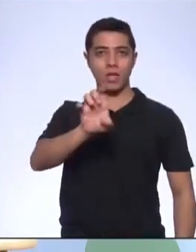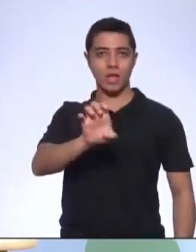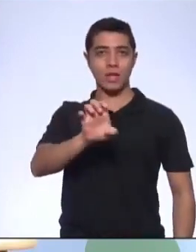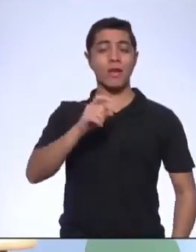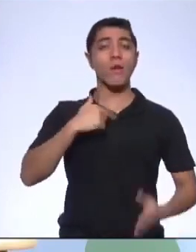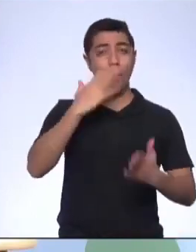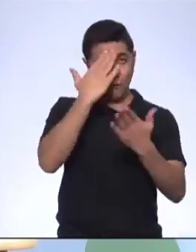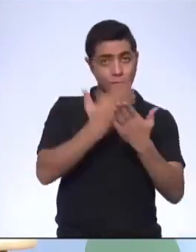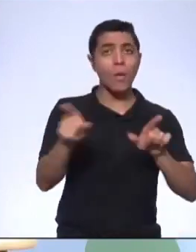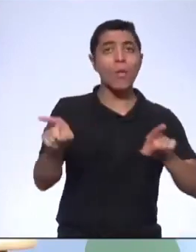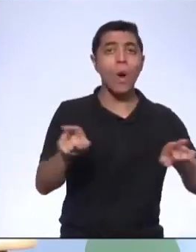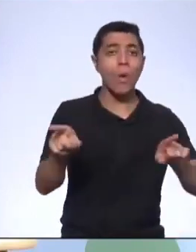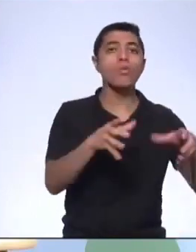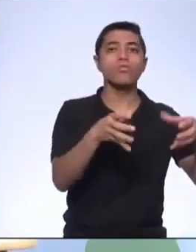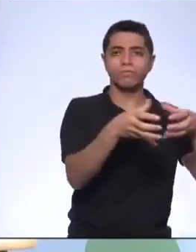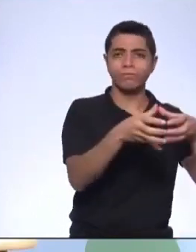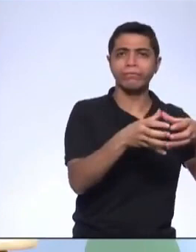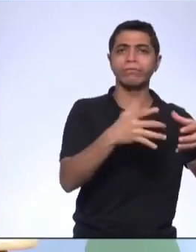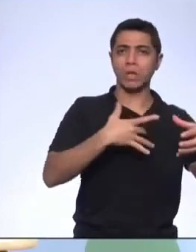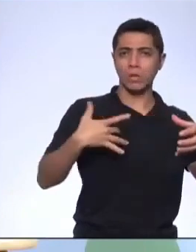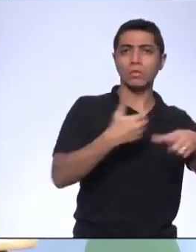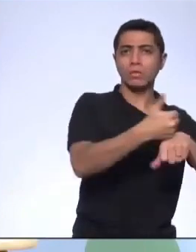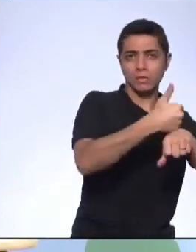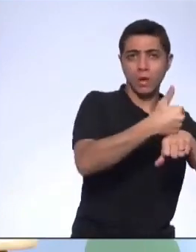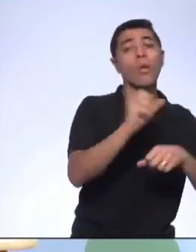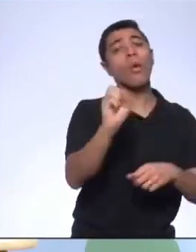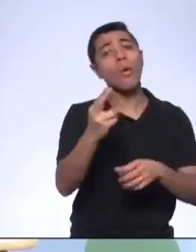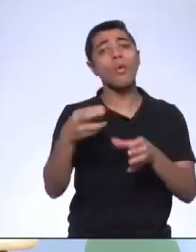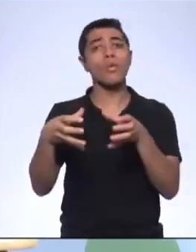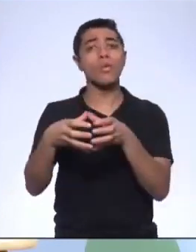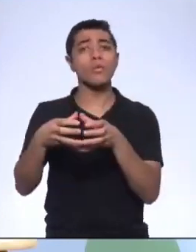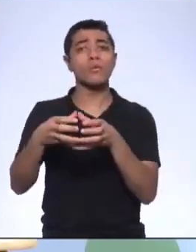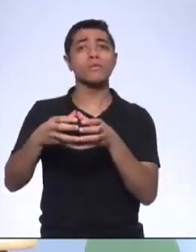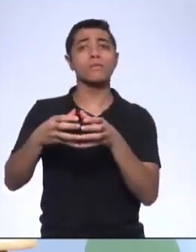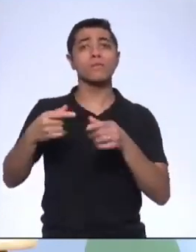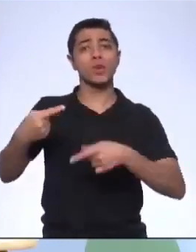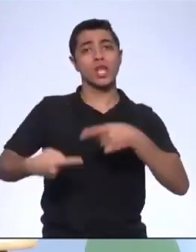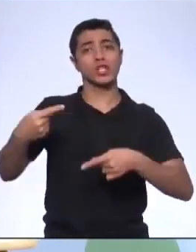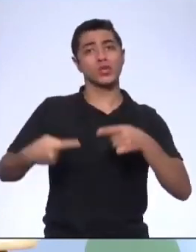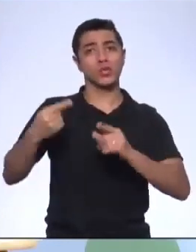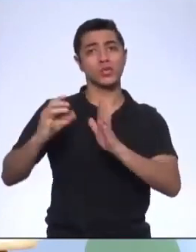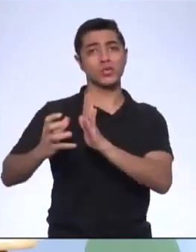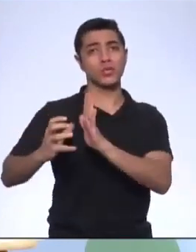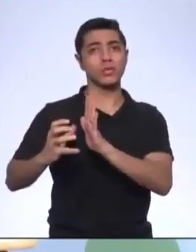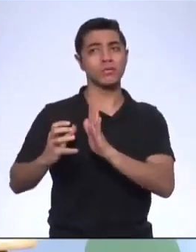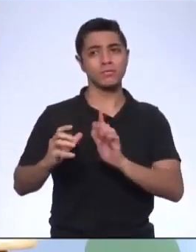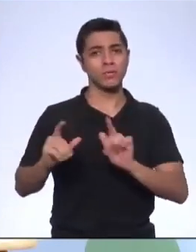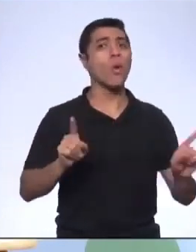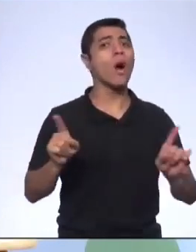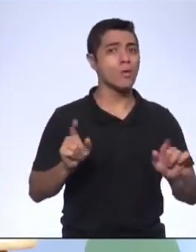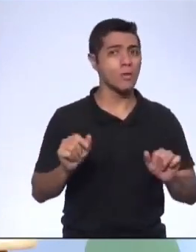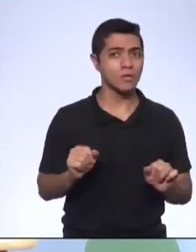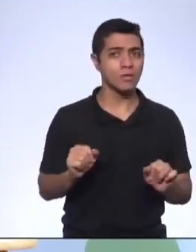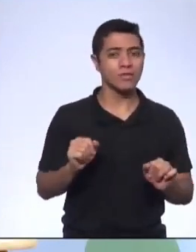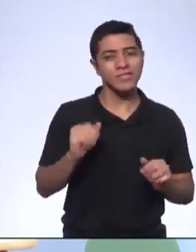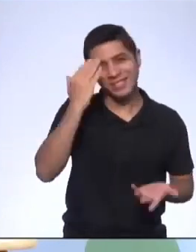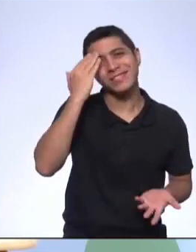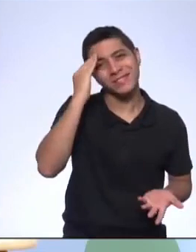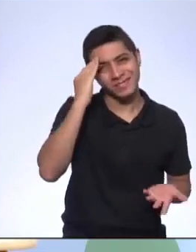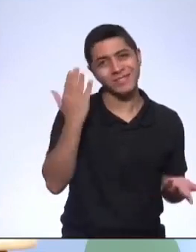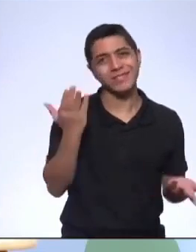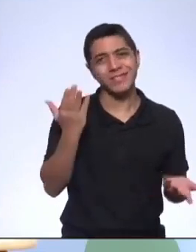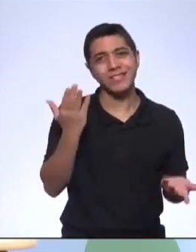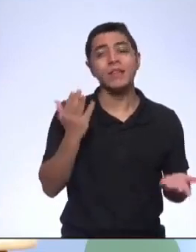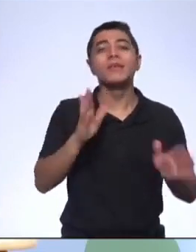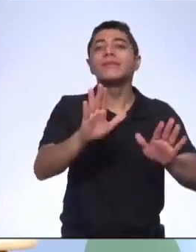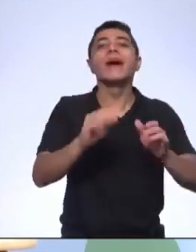qualquer coisa. A gente tem que começar a perceber isso. Tá? De fonte que eu estou buscando? O cara está falando de ciência, mas